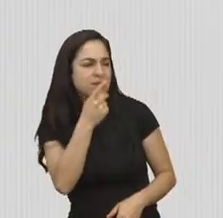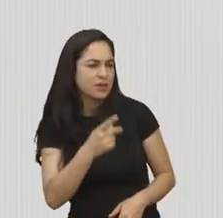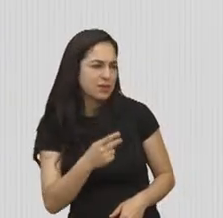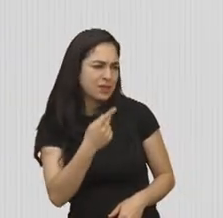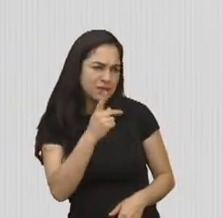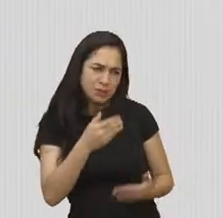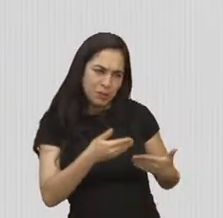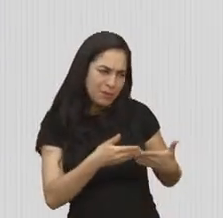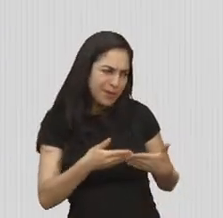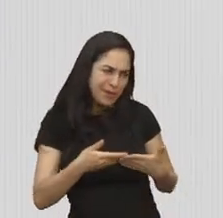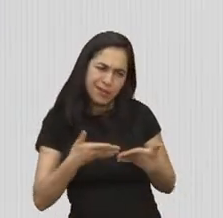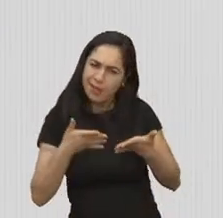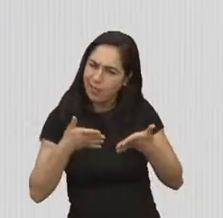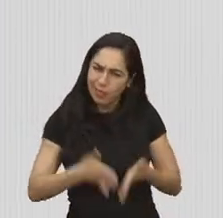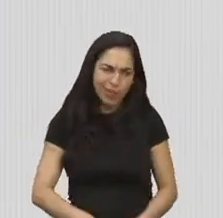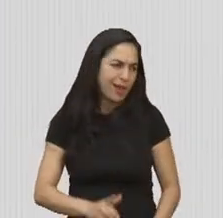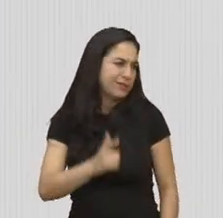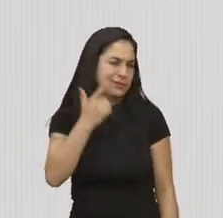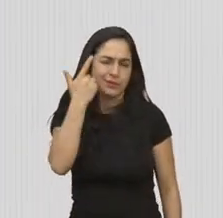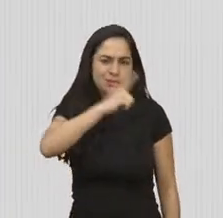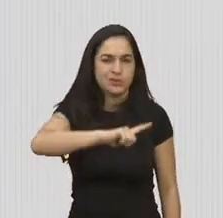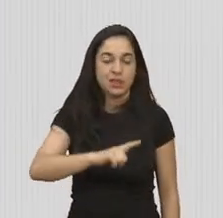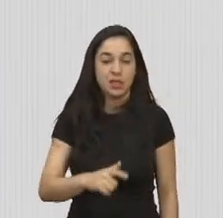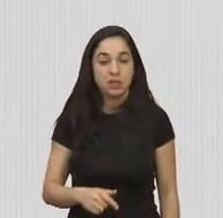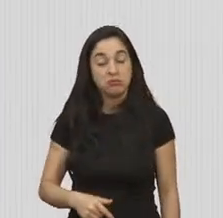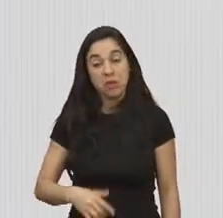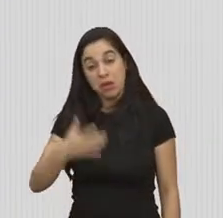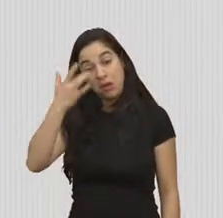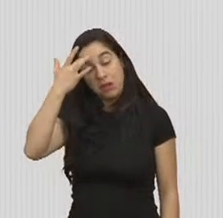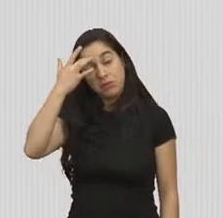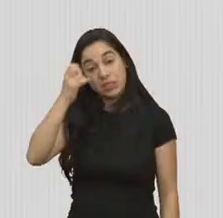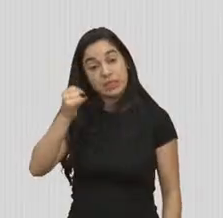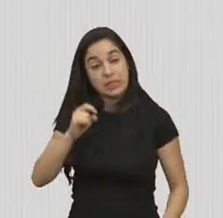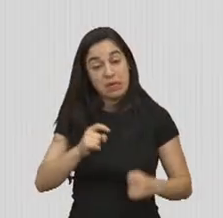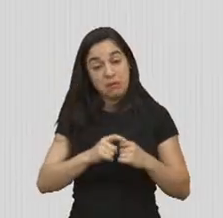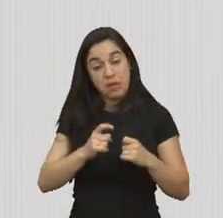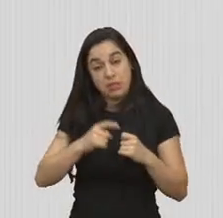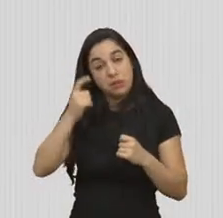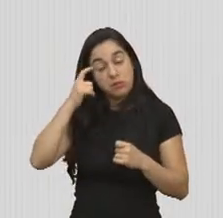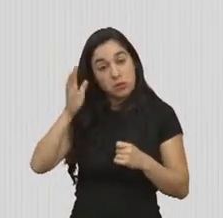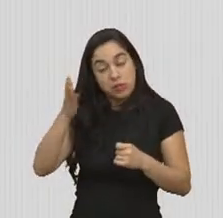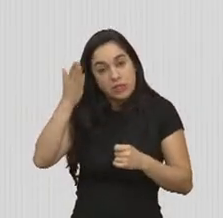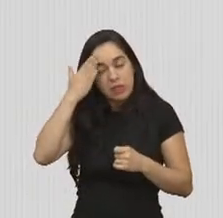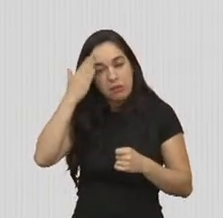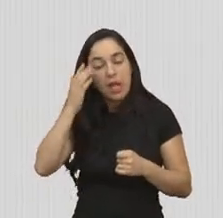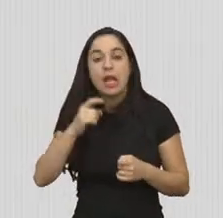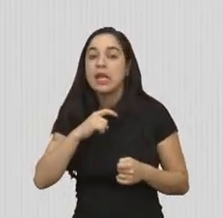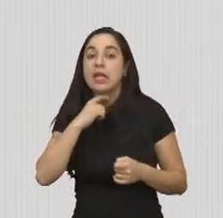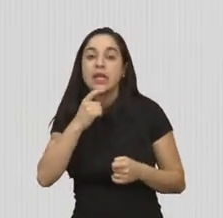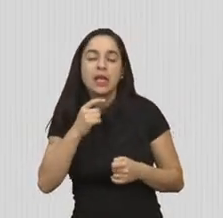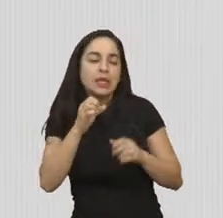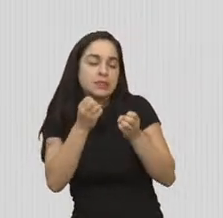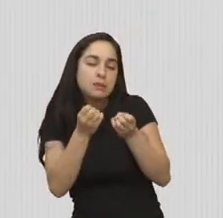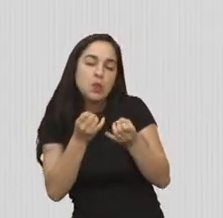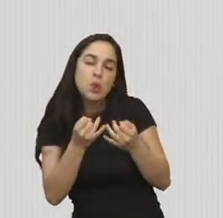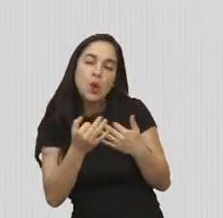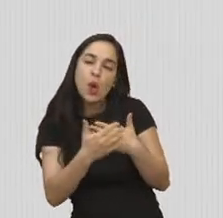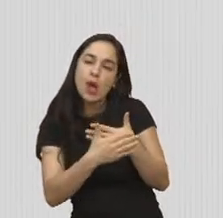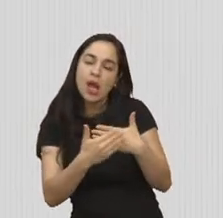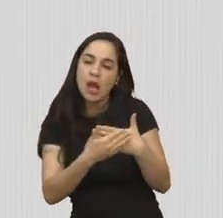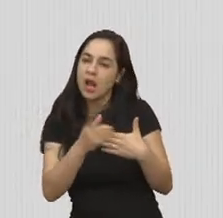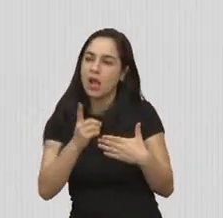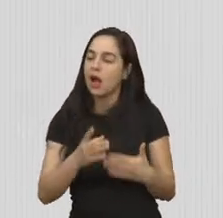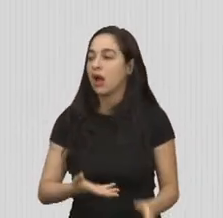Pum. Não sei se ela pensou que ela já soubesse, sei lá. Sabe, ninguém chegou, aceita aqui um pouco, olha.